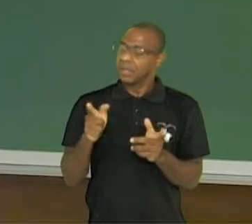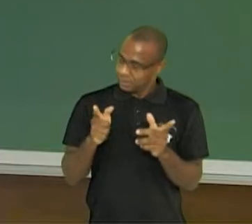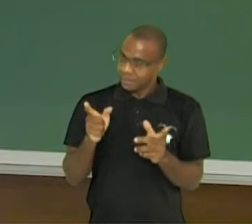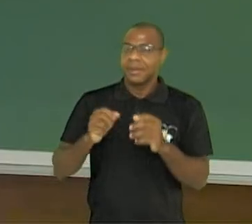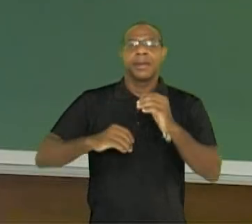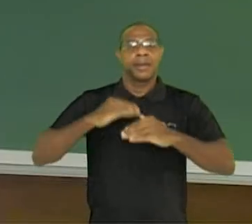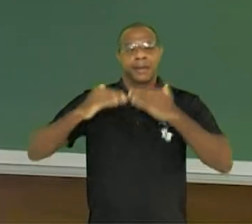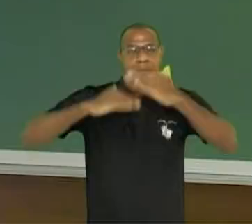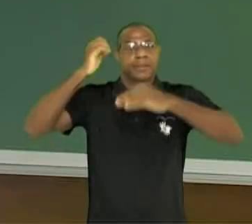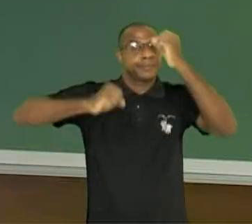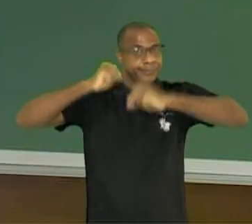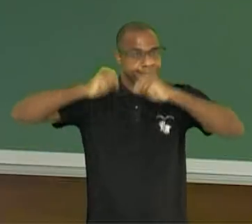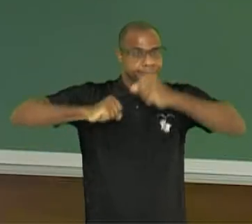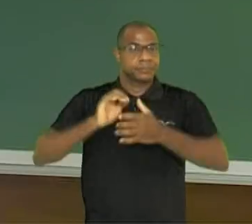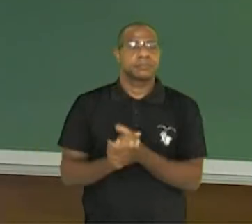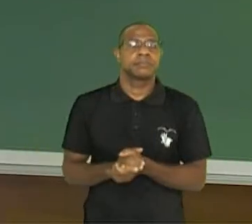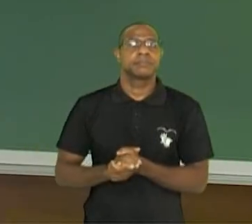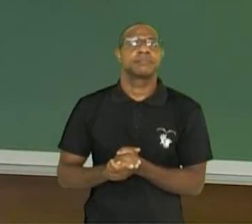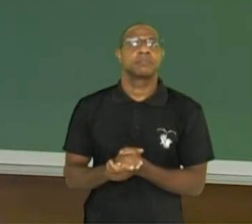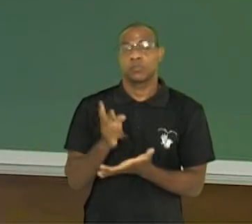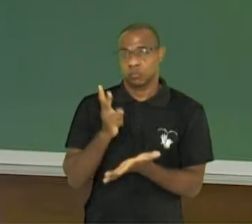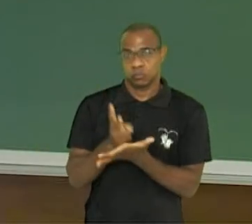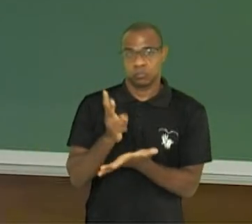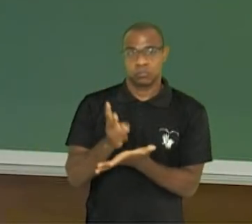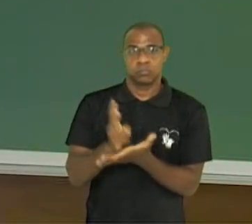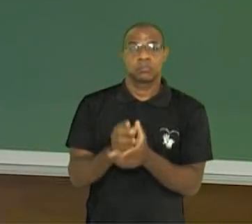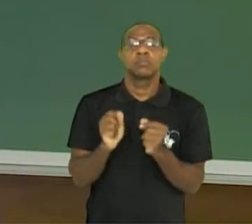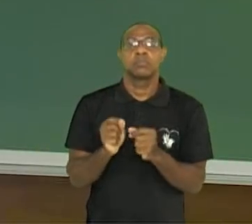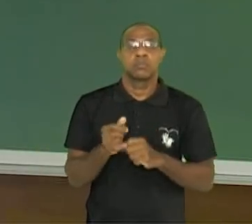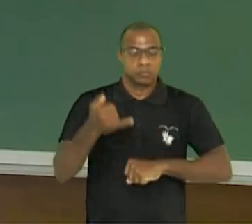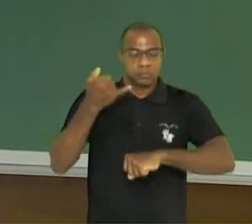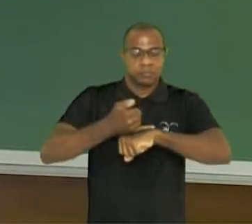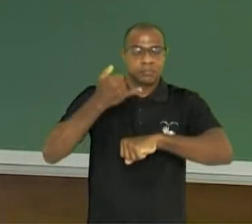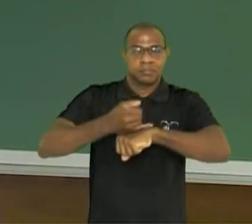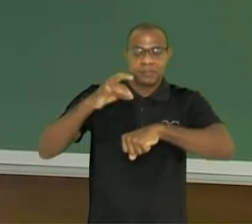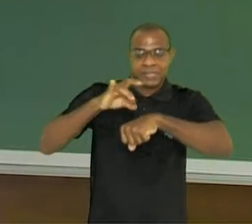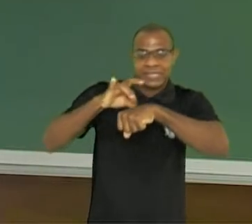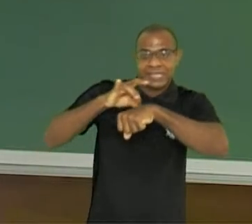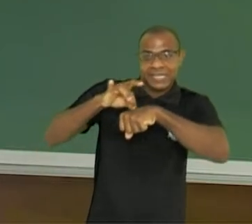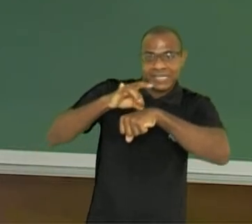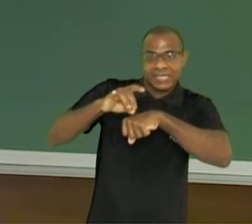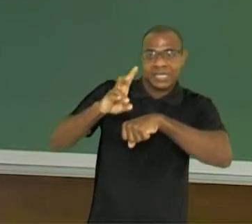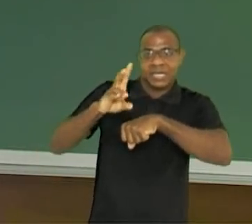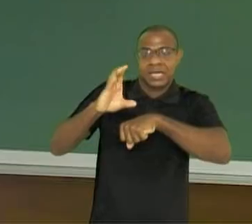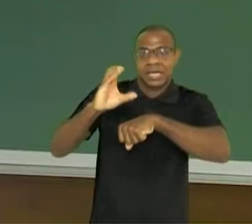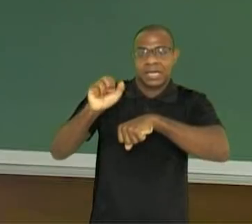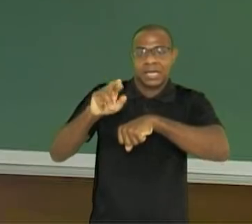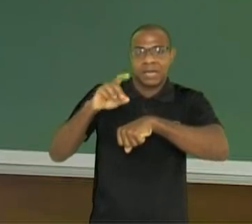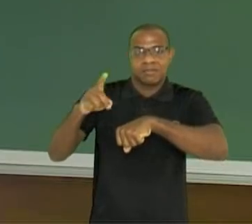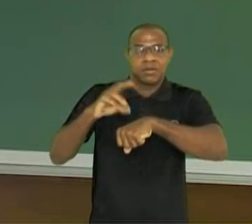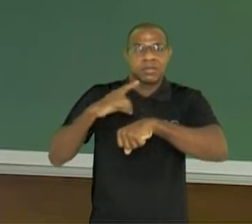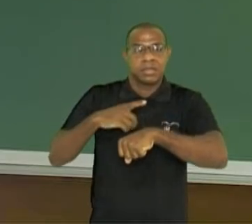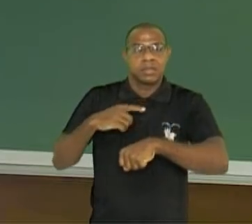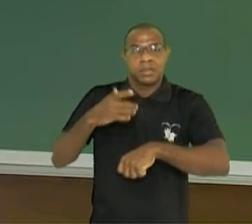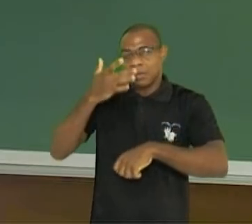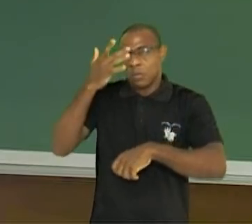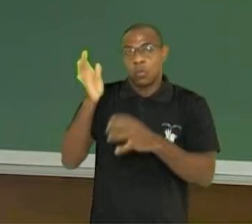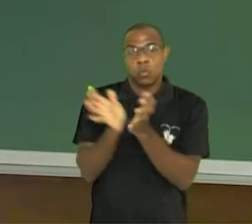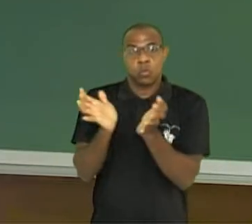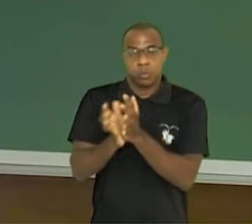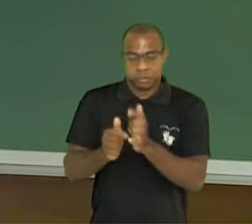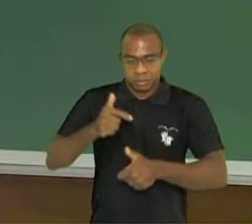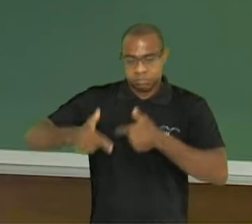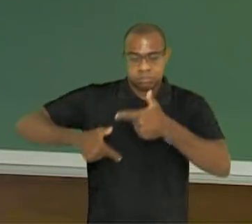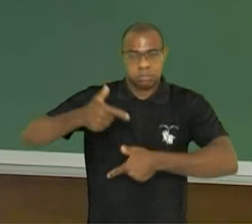você relembrar. Ainda, o próprio título, Ferro e Carvão. Então aqui você tem trabalhadores em conjunto,